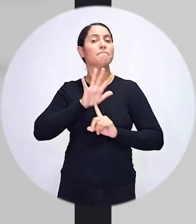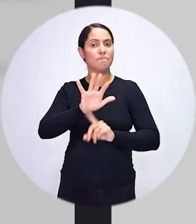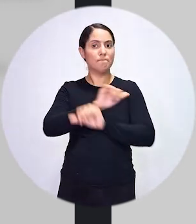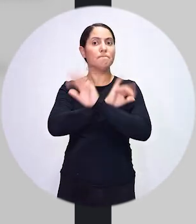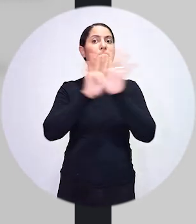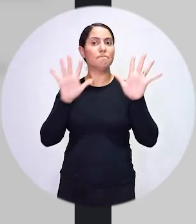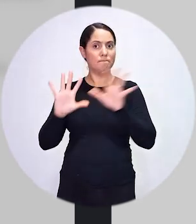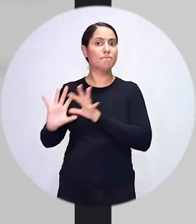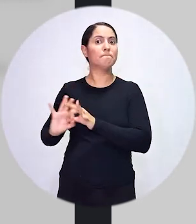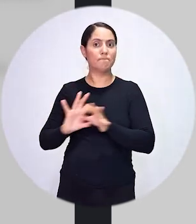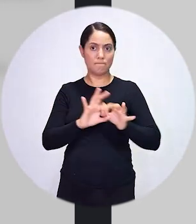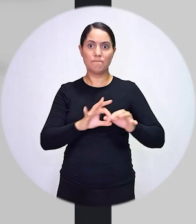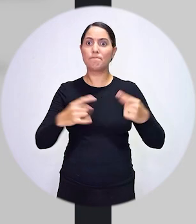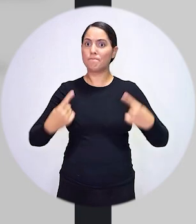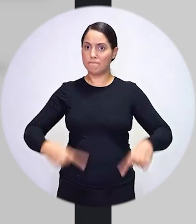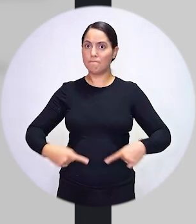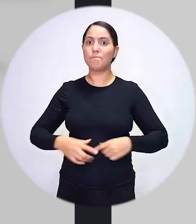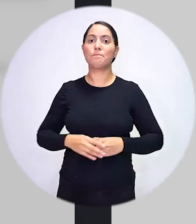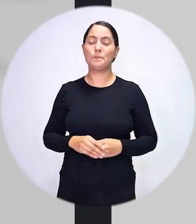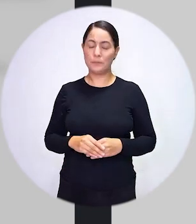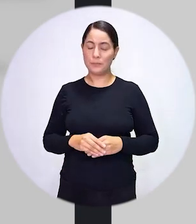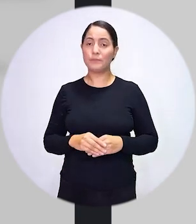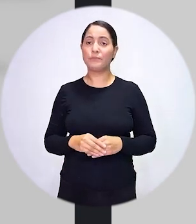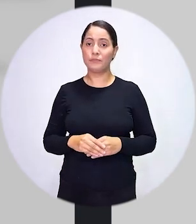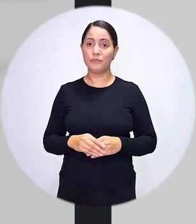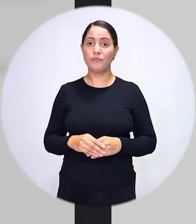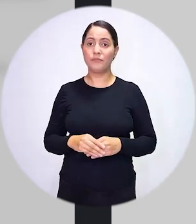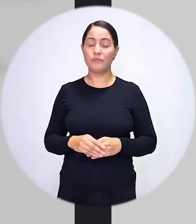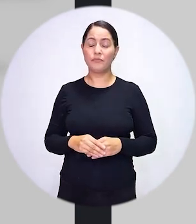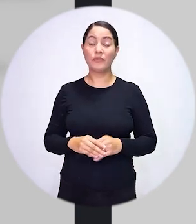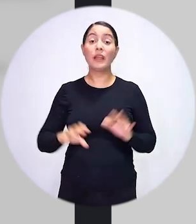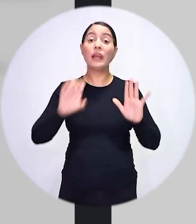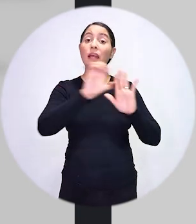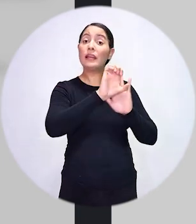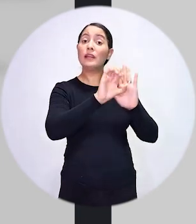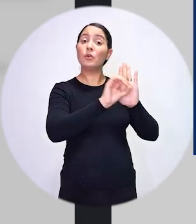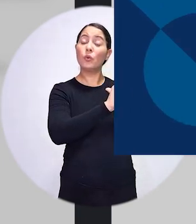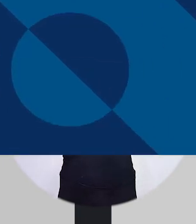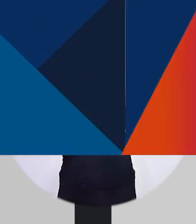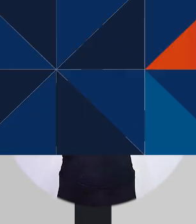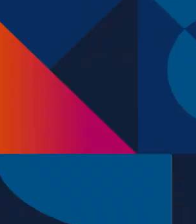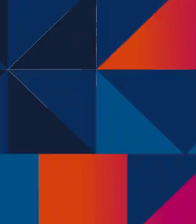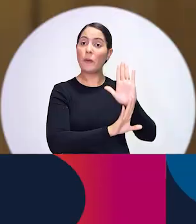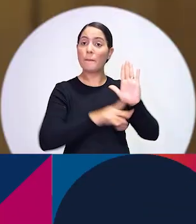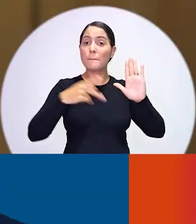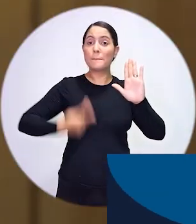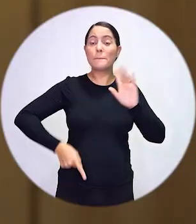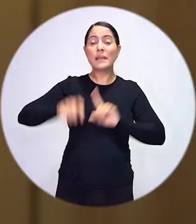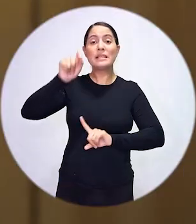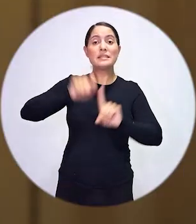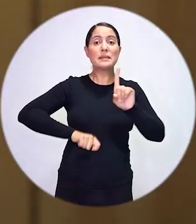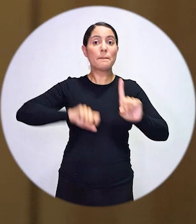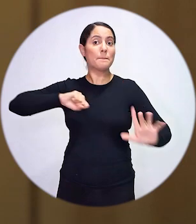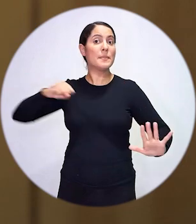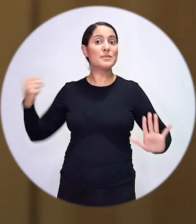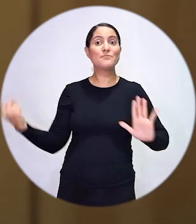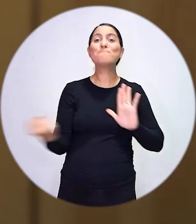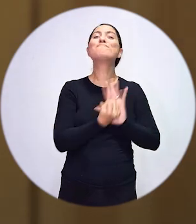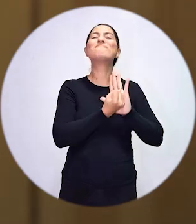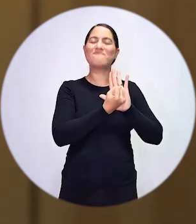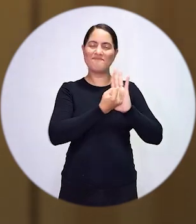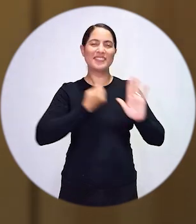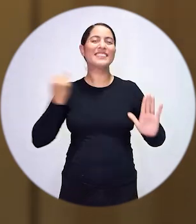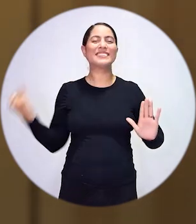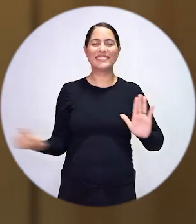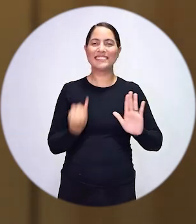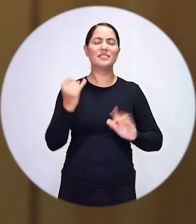de casos em que a vulnerabilidade é íncita ao conflito posto. Fecha aspas. O Estatuto da Advocacia e